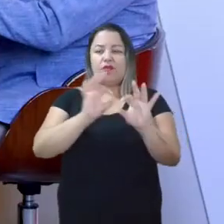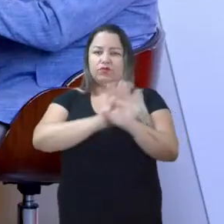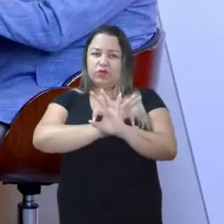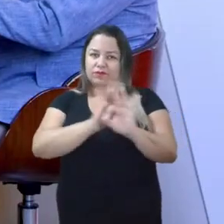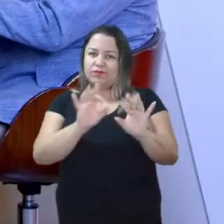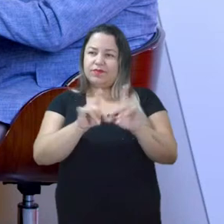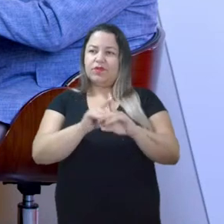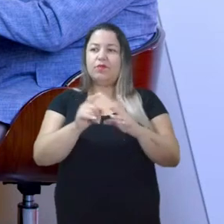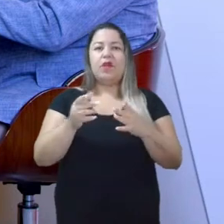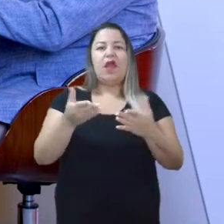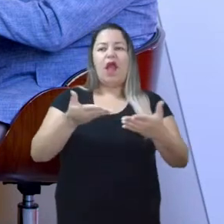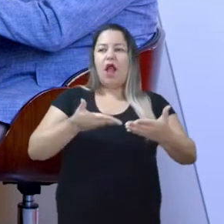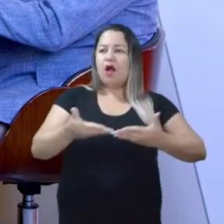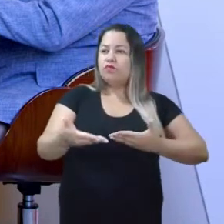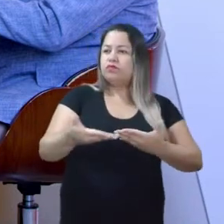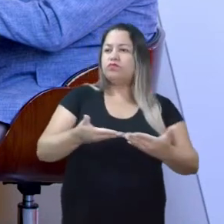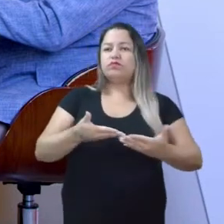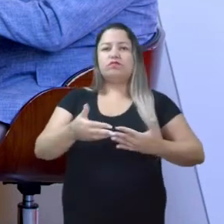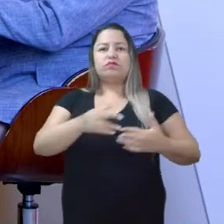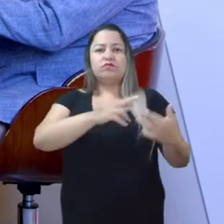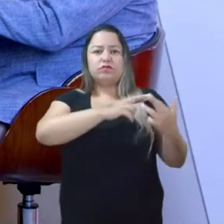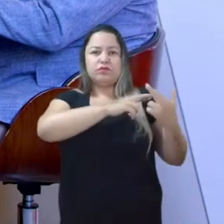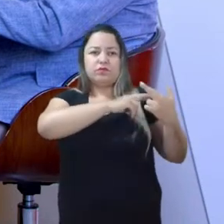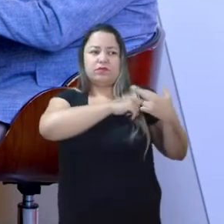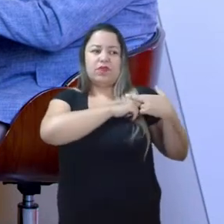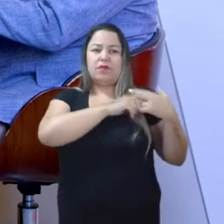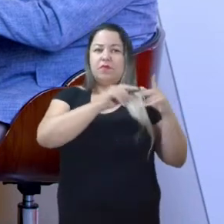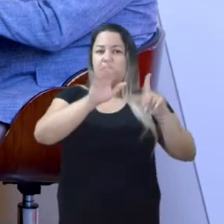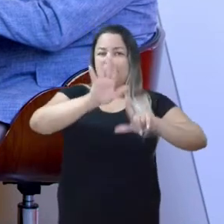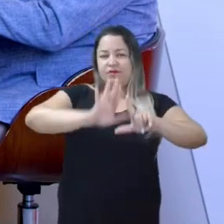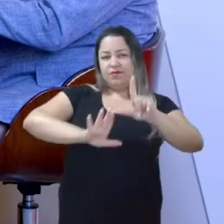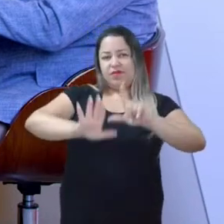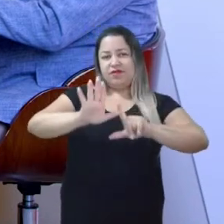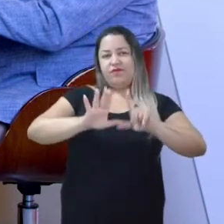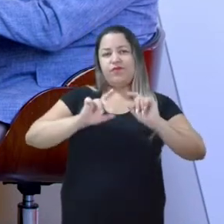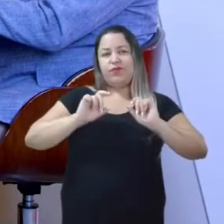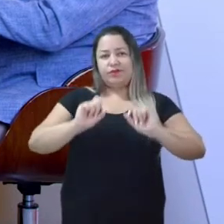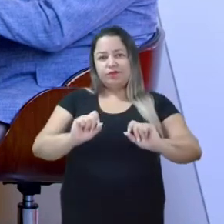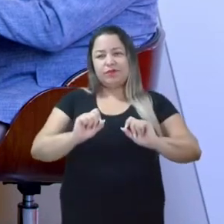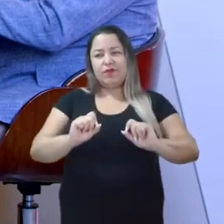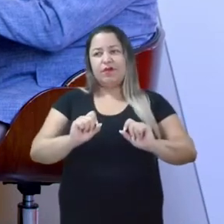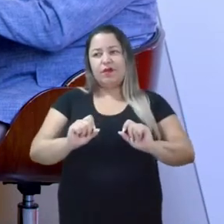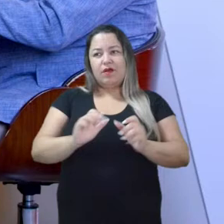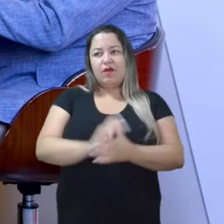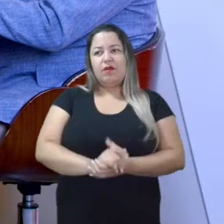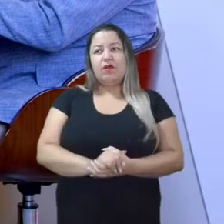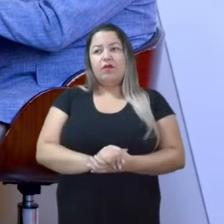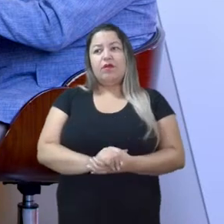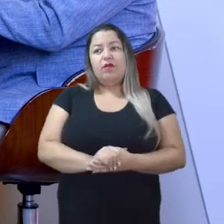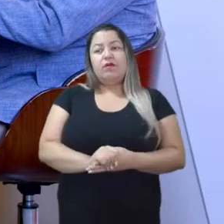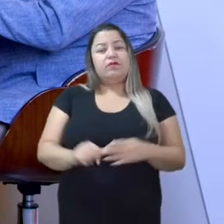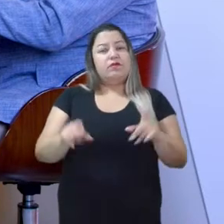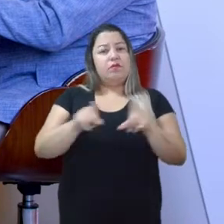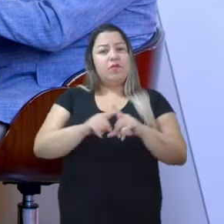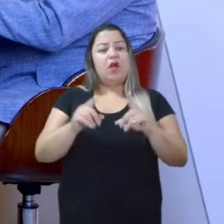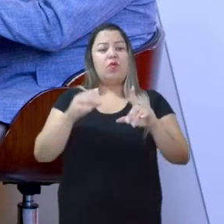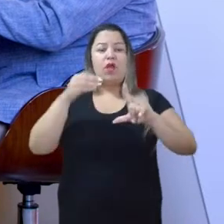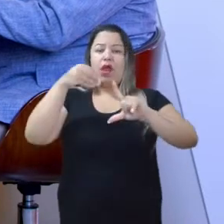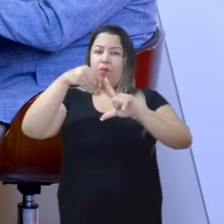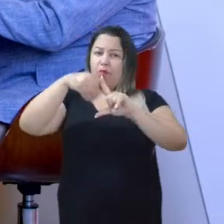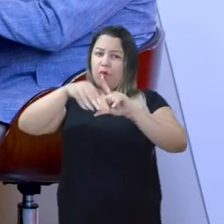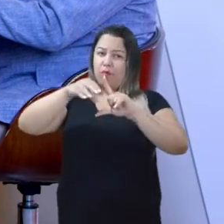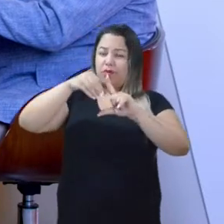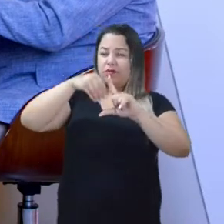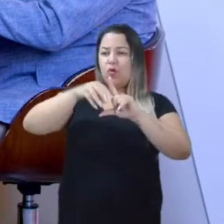a responsabilização dessas plataformas no que diz respeito aos conteúdos, como você falou, dos